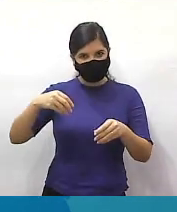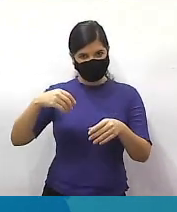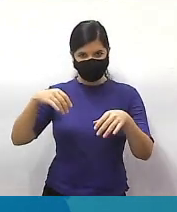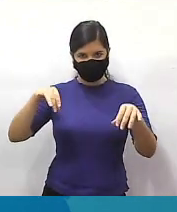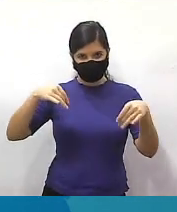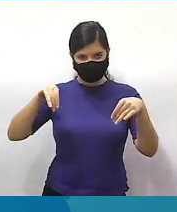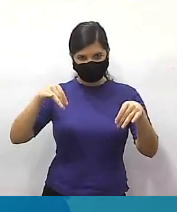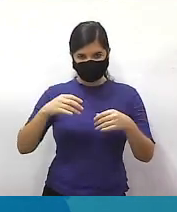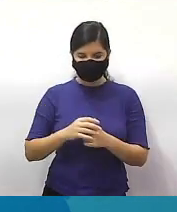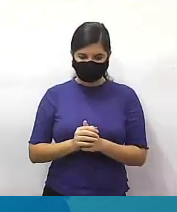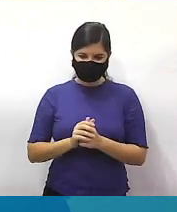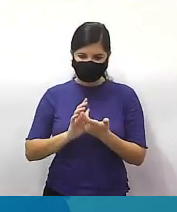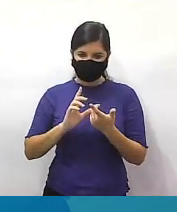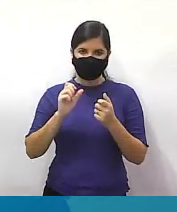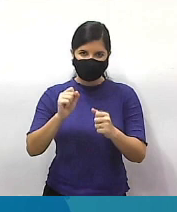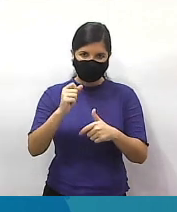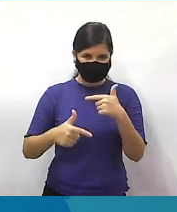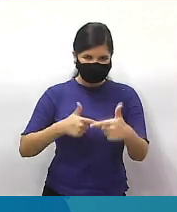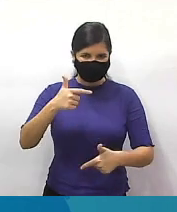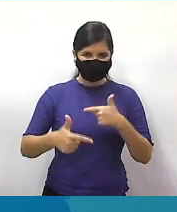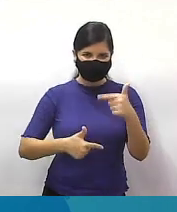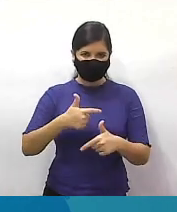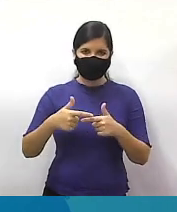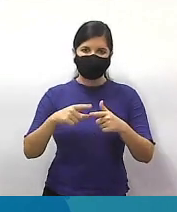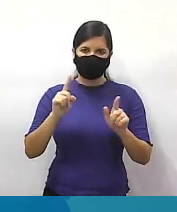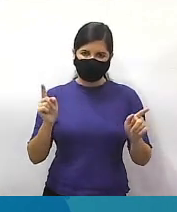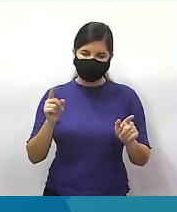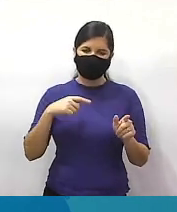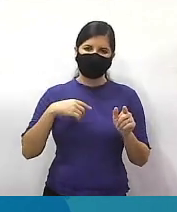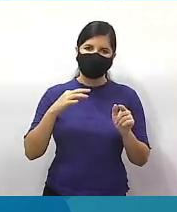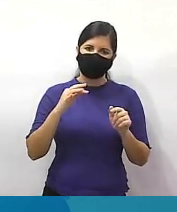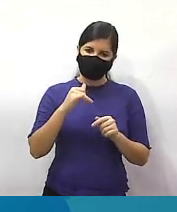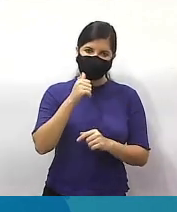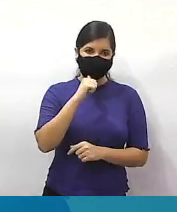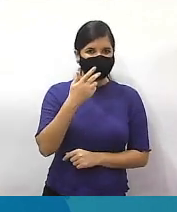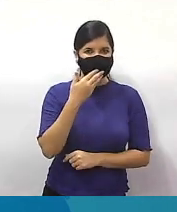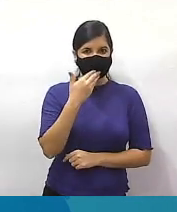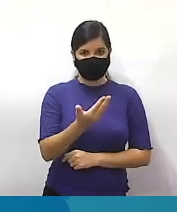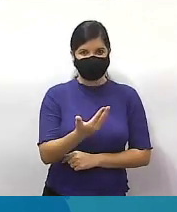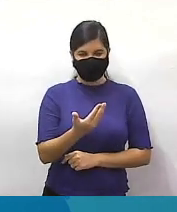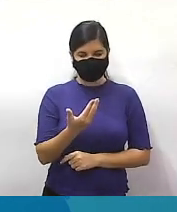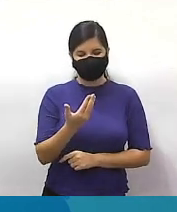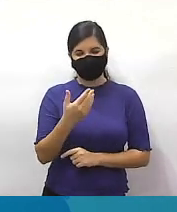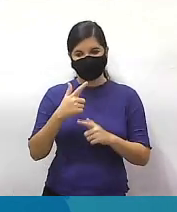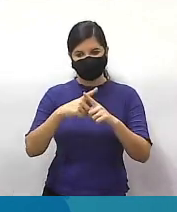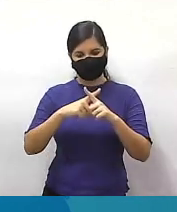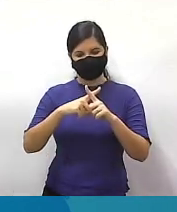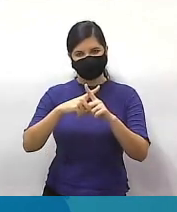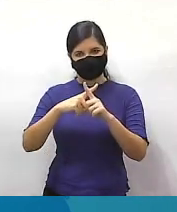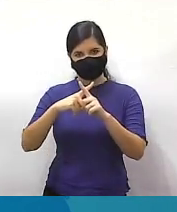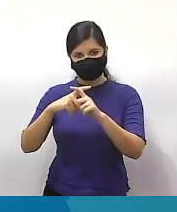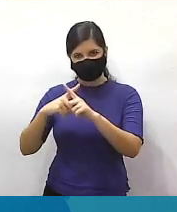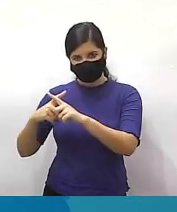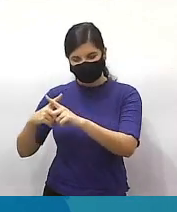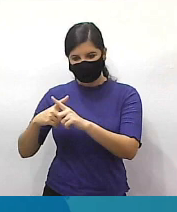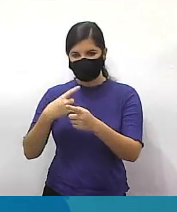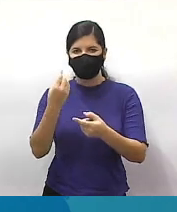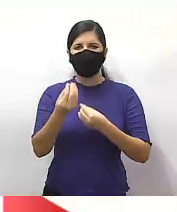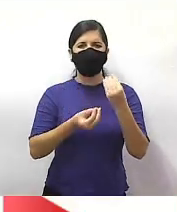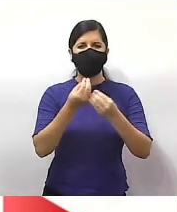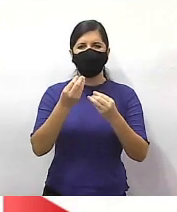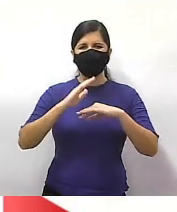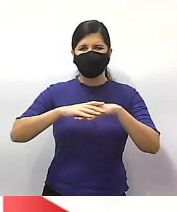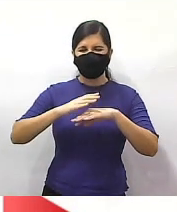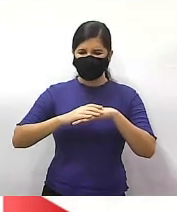alternativa. Pode te dar mais trabalho, mas aí no caso de Joana, ela preferiu fazer essa multiplicação. Como foi que ela fez? Preste atenção no slide